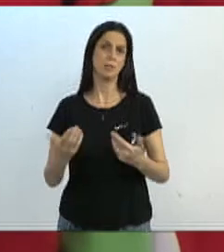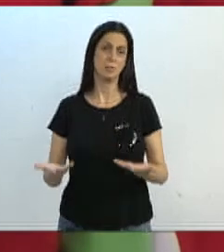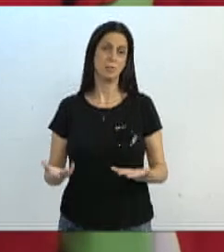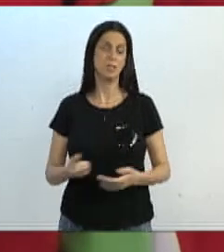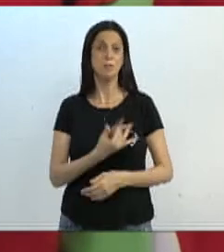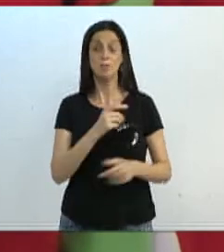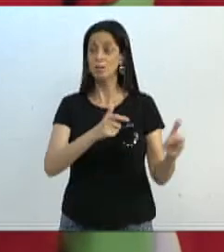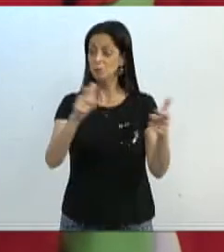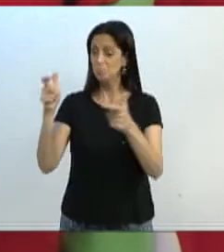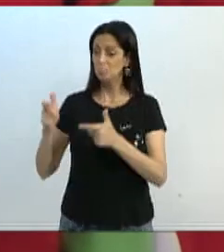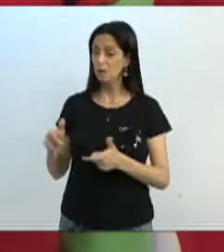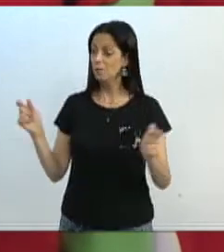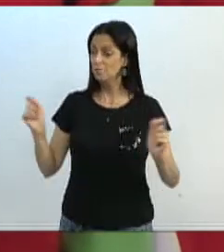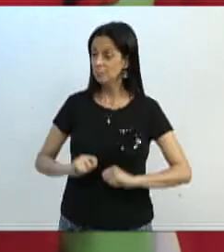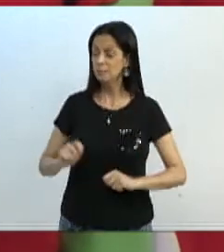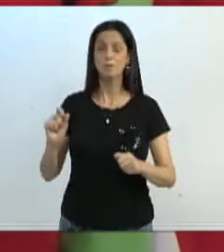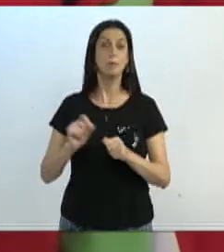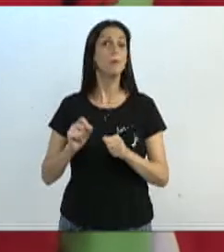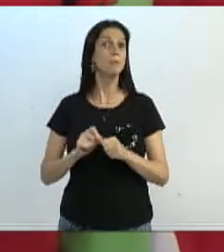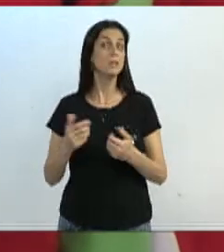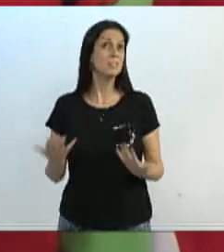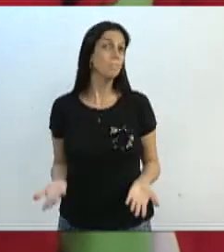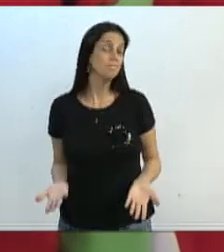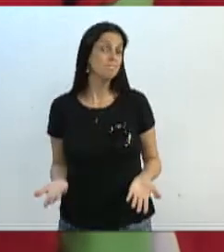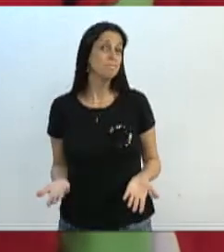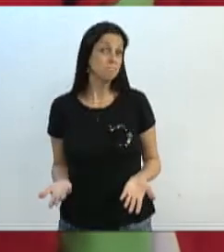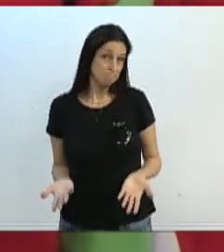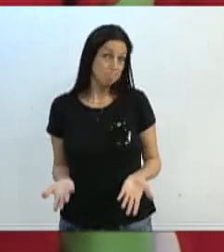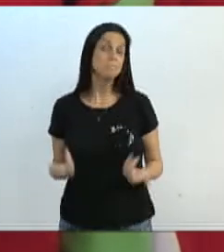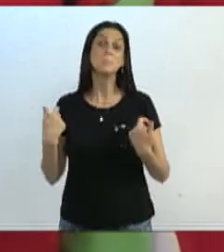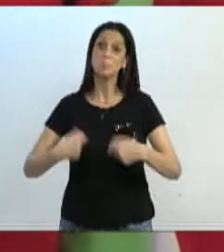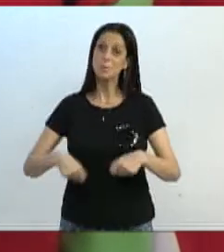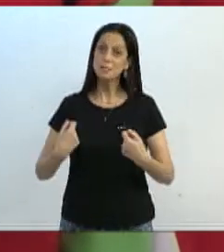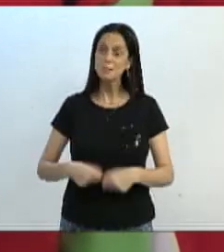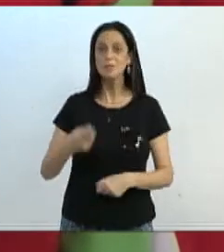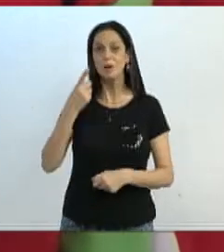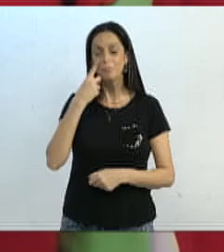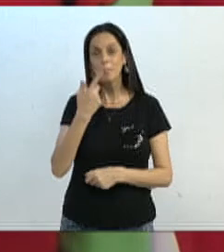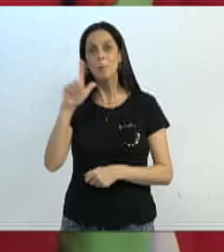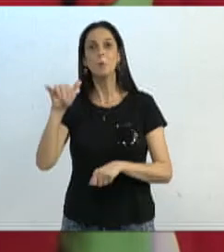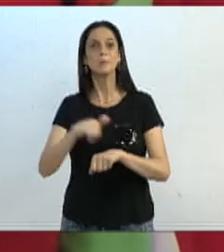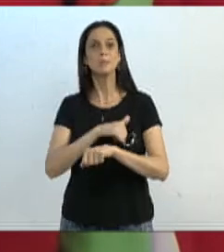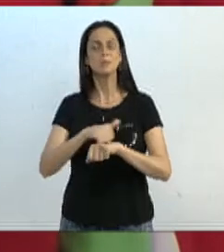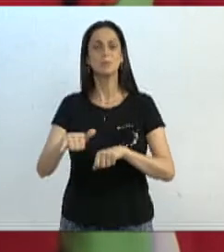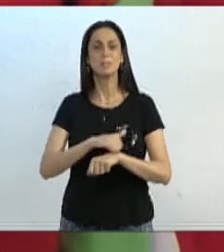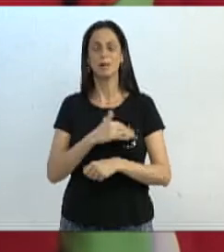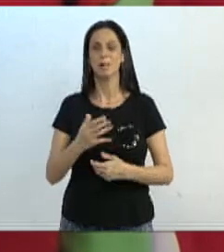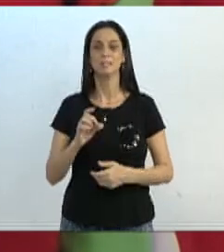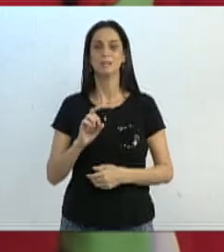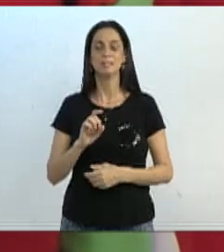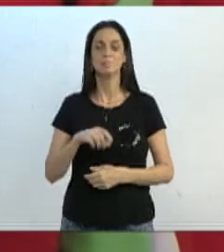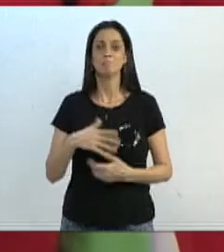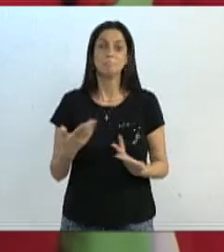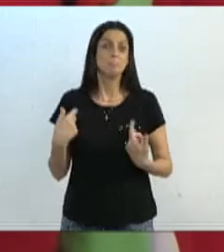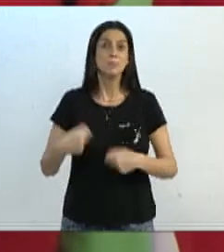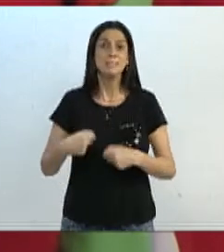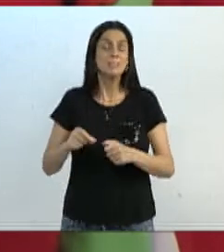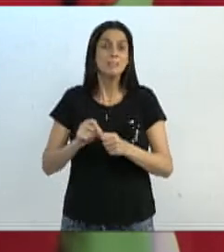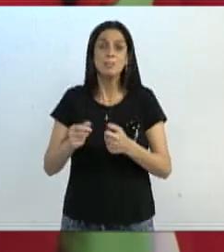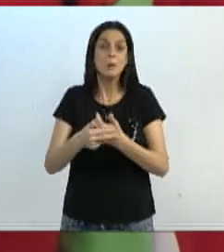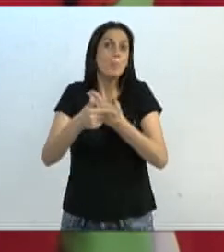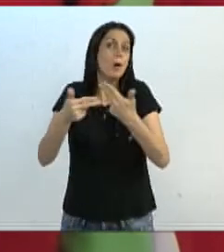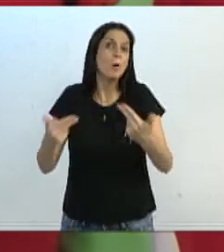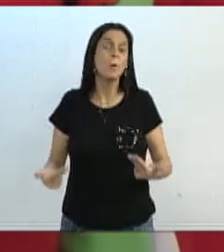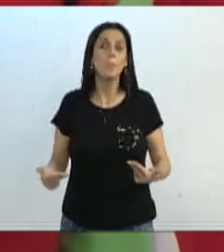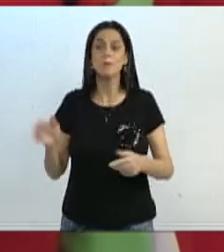setores do nosso município, lugares do nosso município, que precisamos viabilizar um sistema de elevado para facilitar o